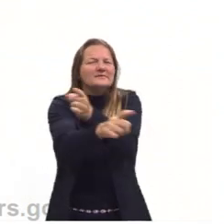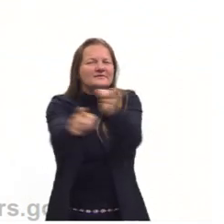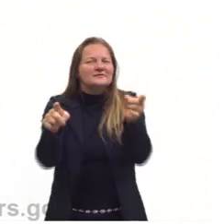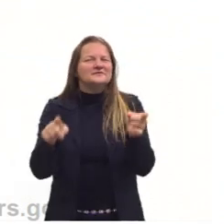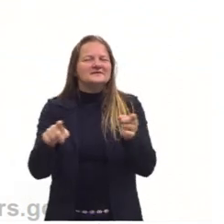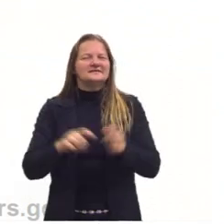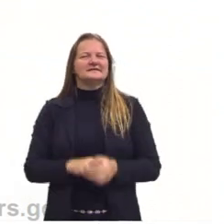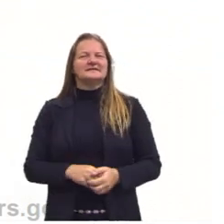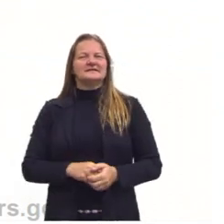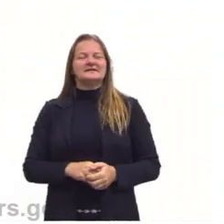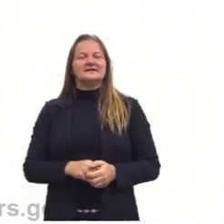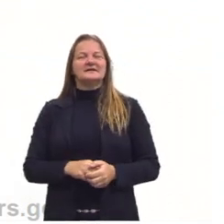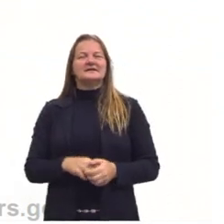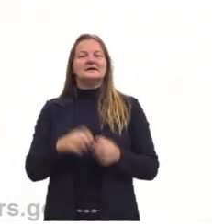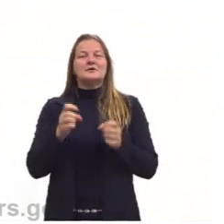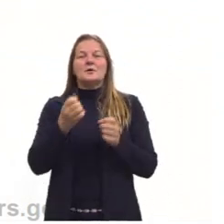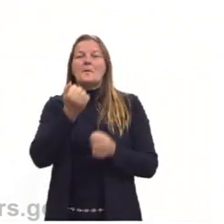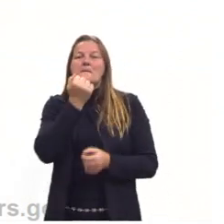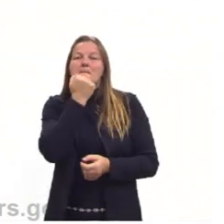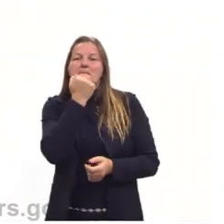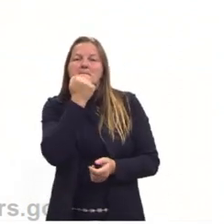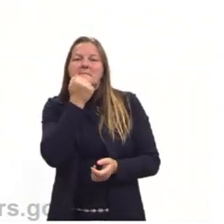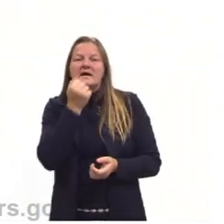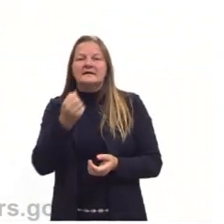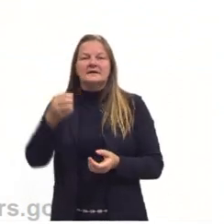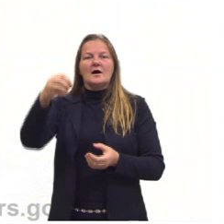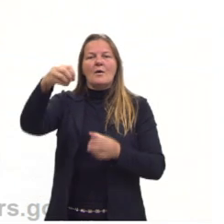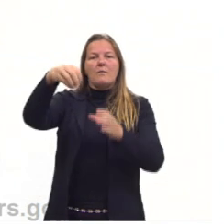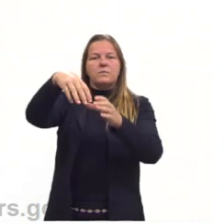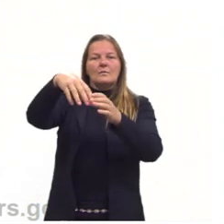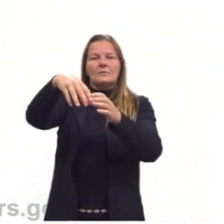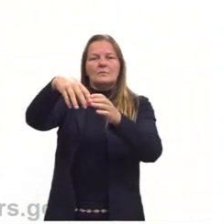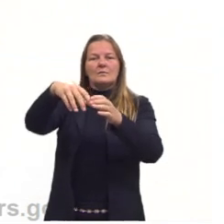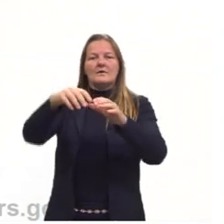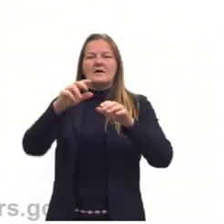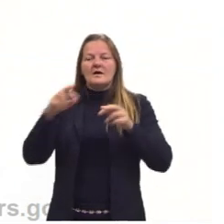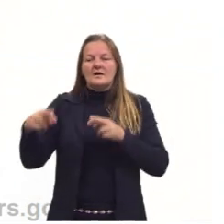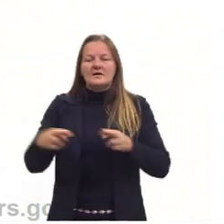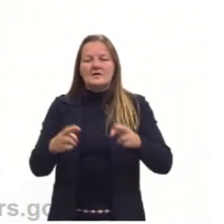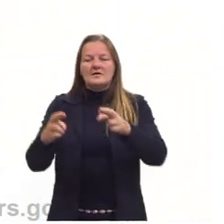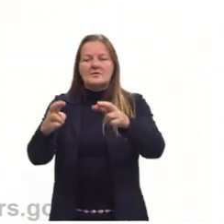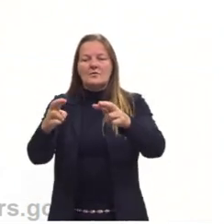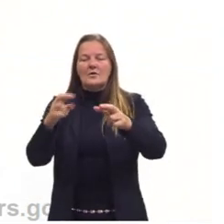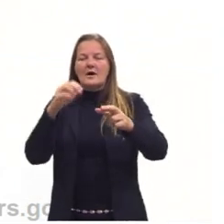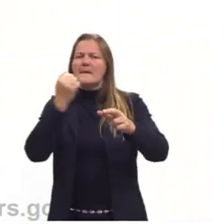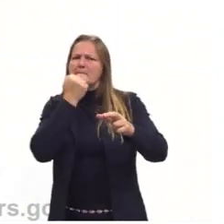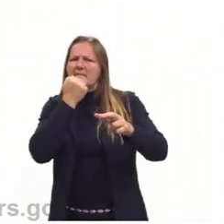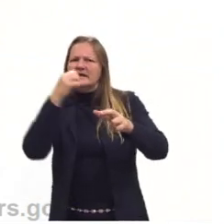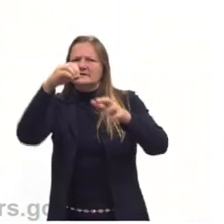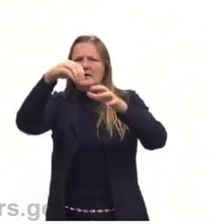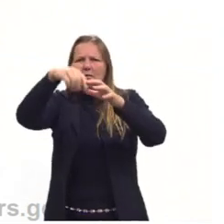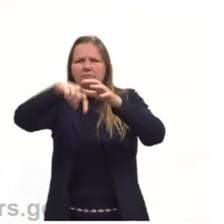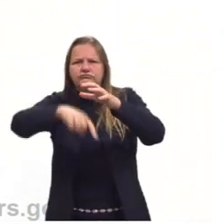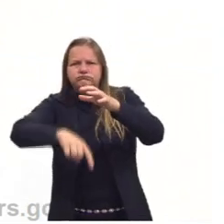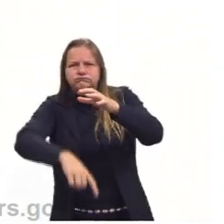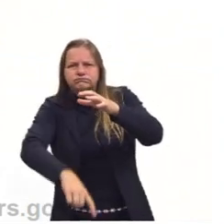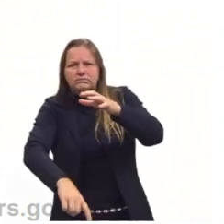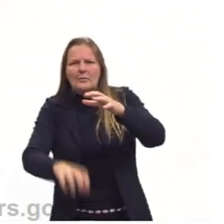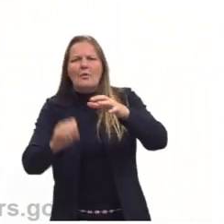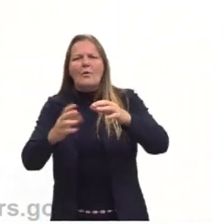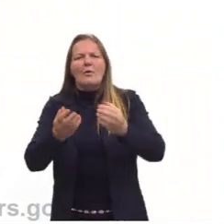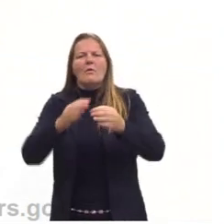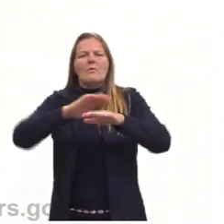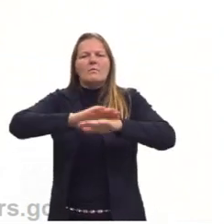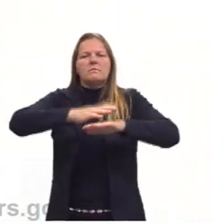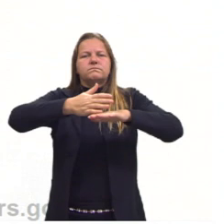quando largamos uma pedra em um rio ela afunda ou flutua e intuitivamente